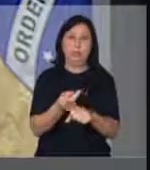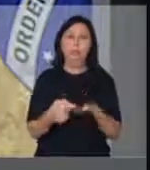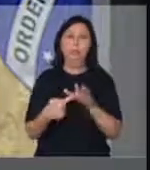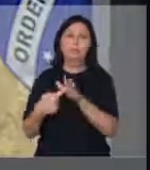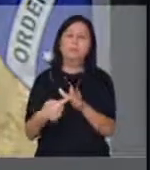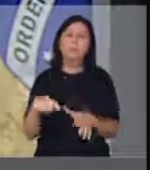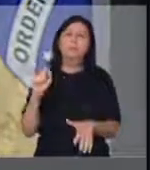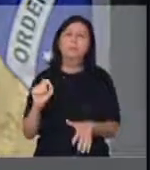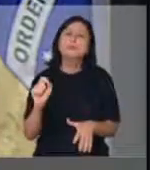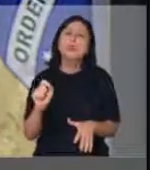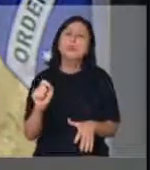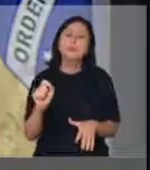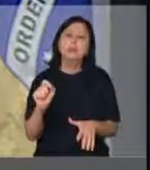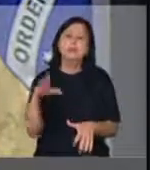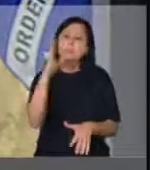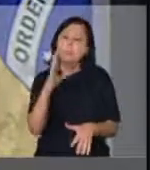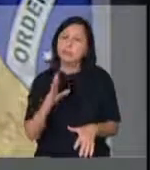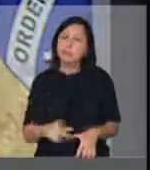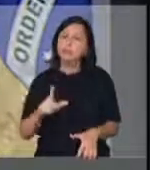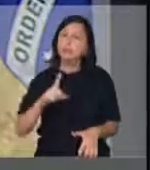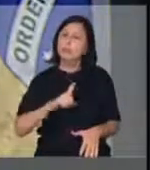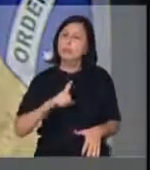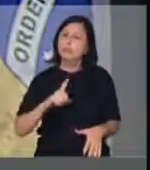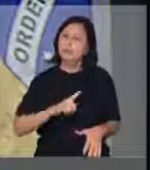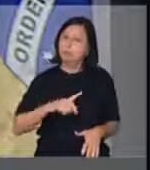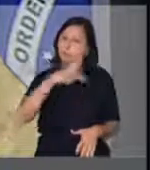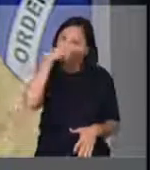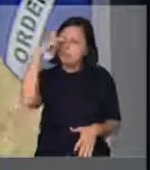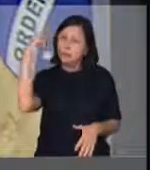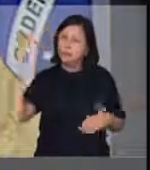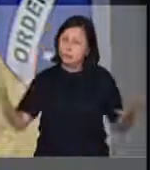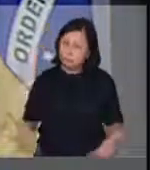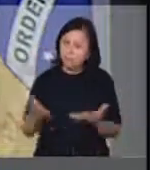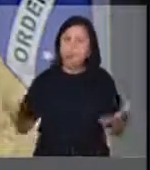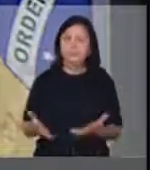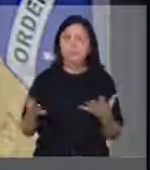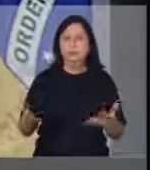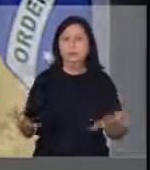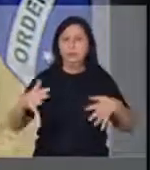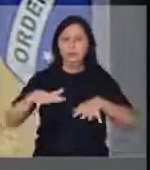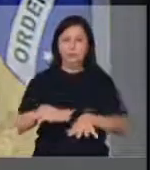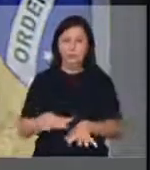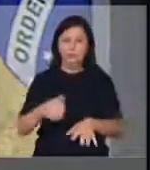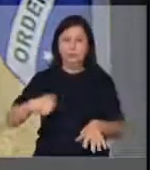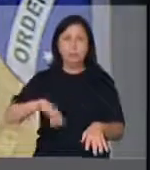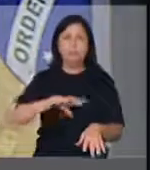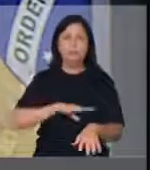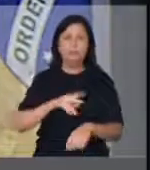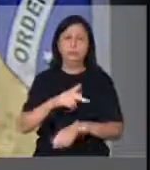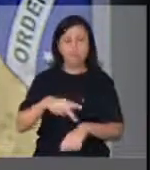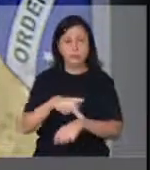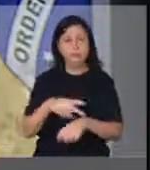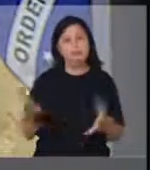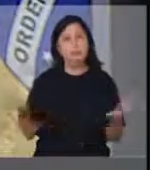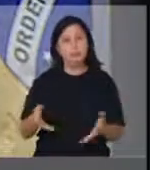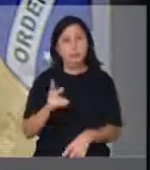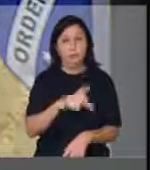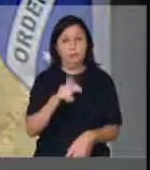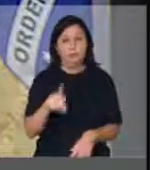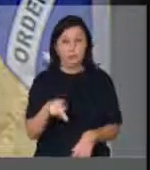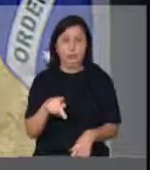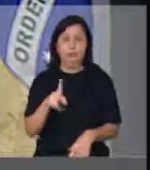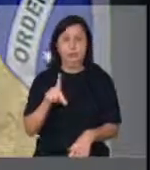que existem pessoas que fazem e que promova a inclusão no nosso país há agora a professora débora seabra